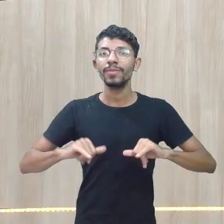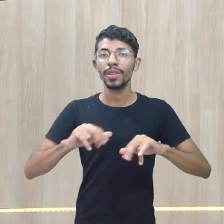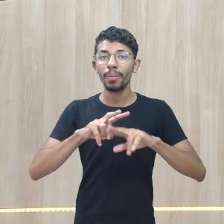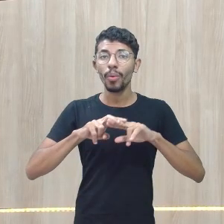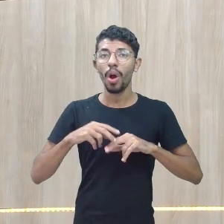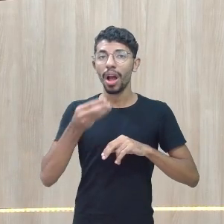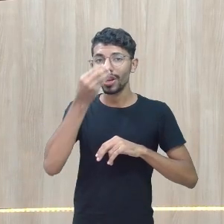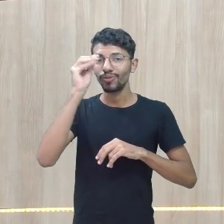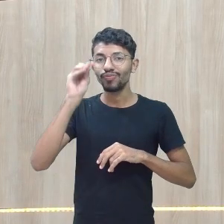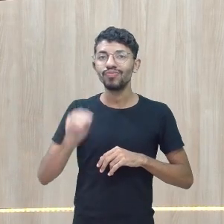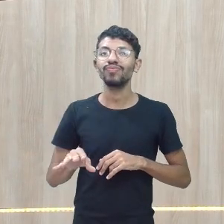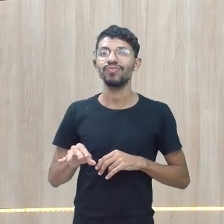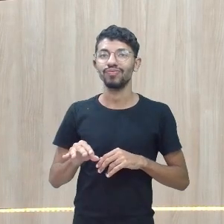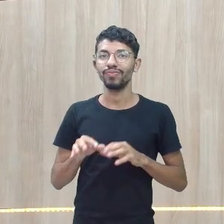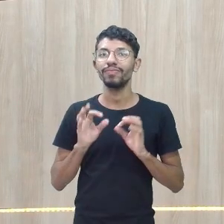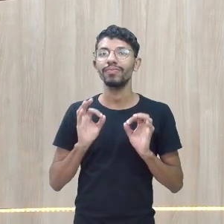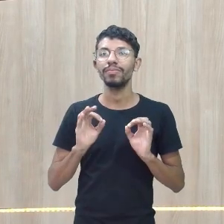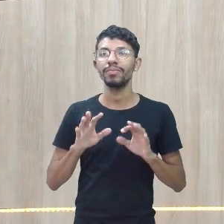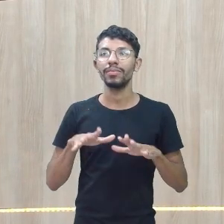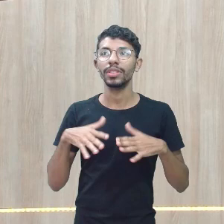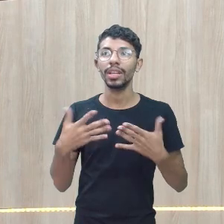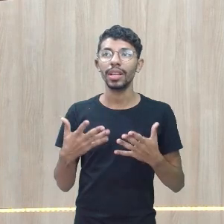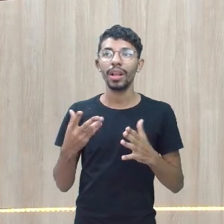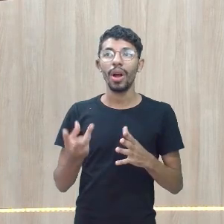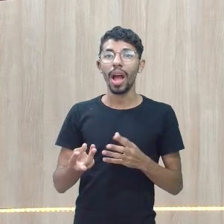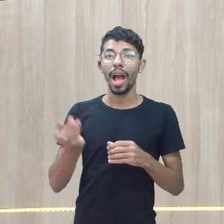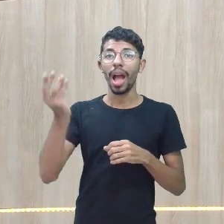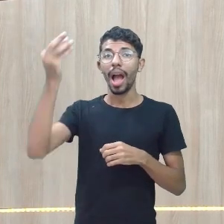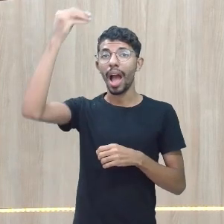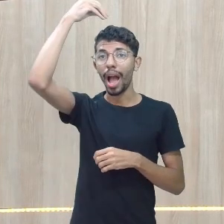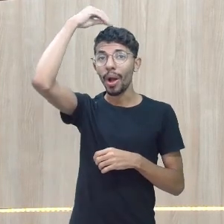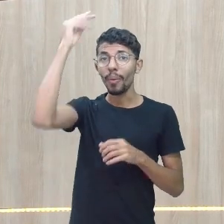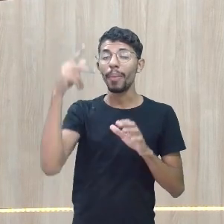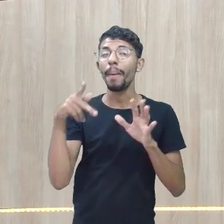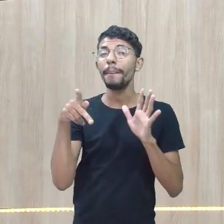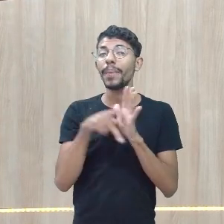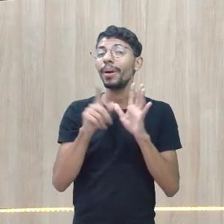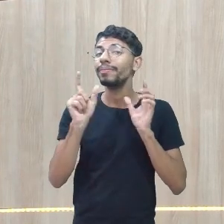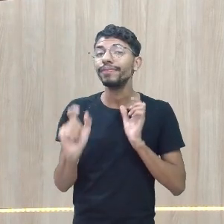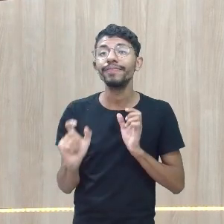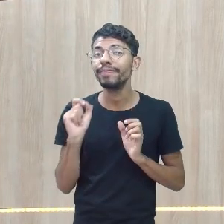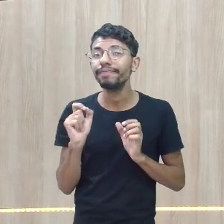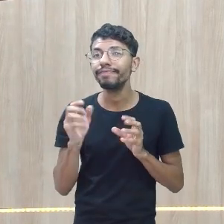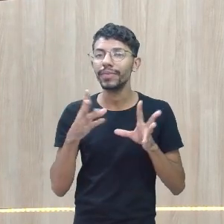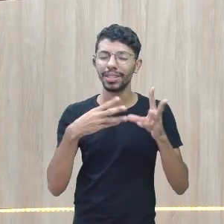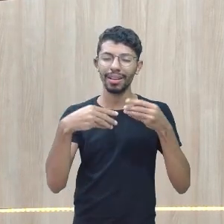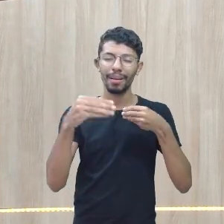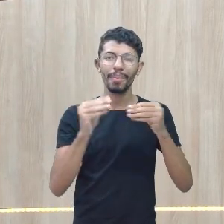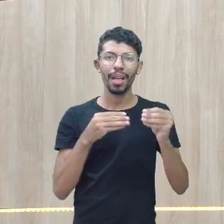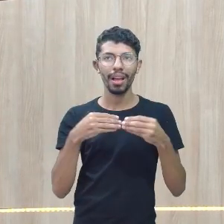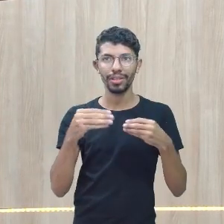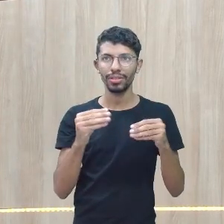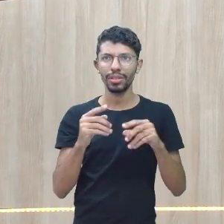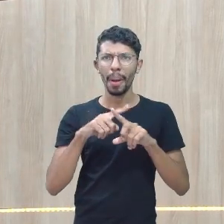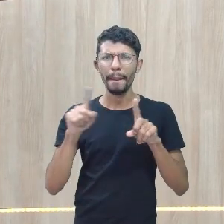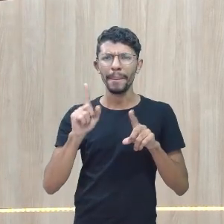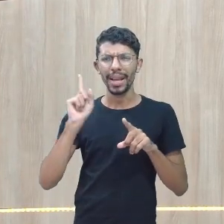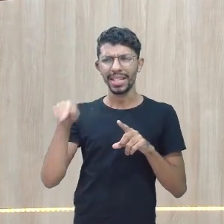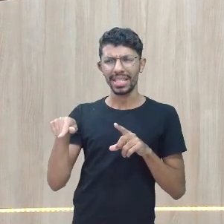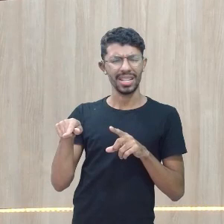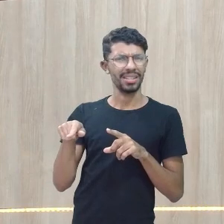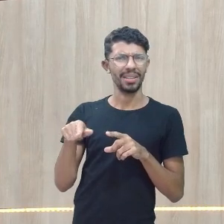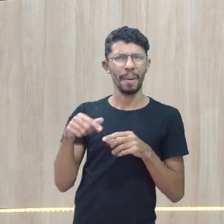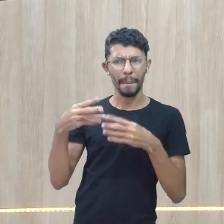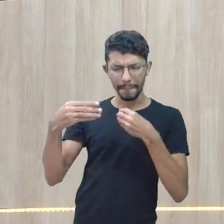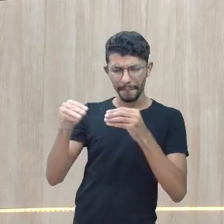lixo. E aí a gente coloca logo a culpa de quem? A culpa é do plástico. Mas será que ele é um vilão? Vamos lá,